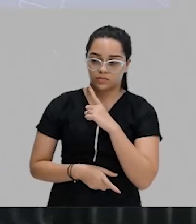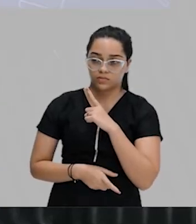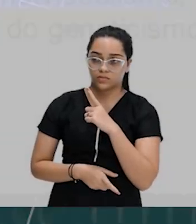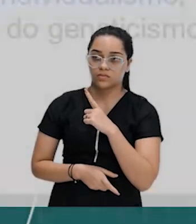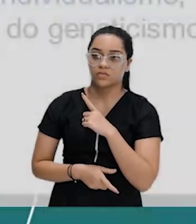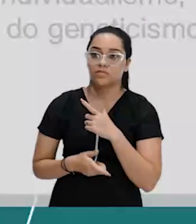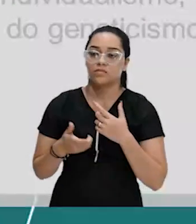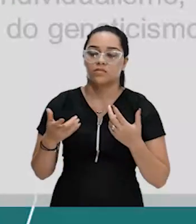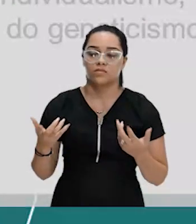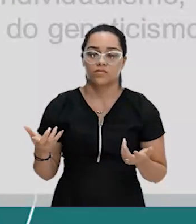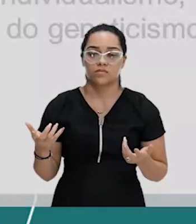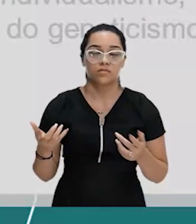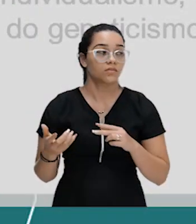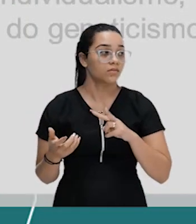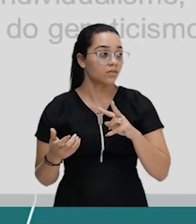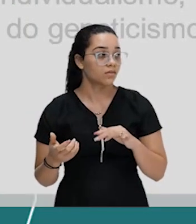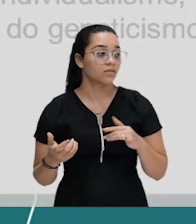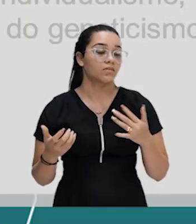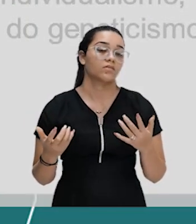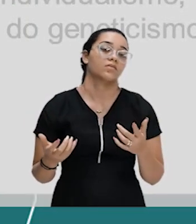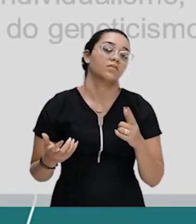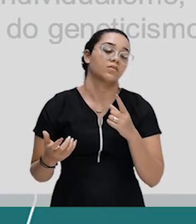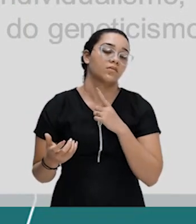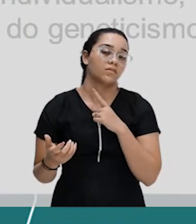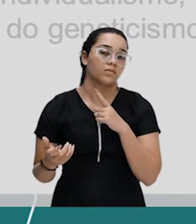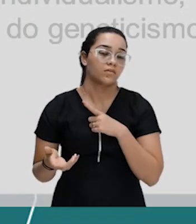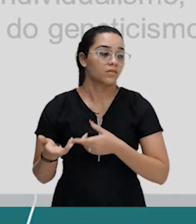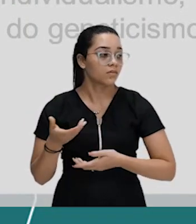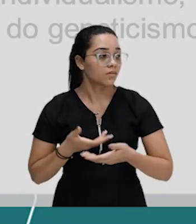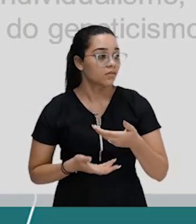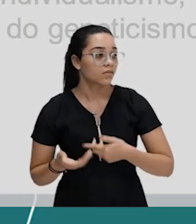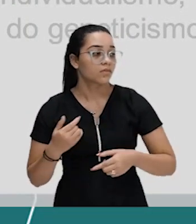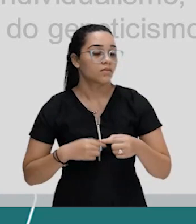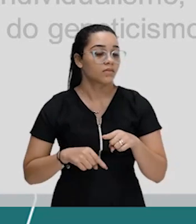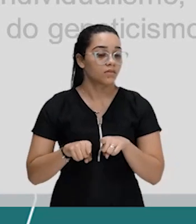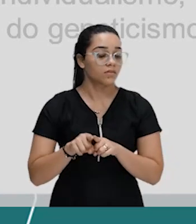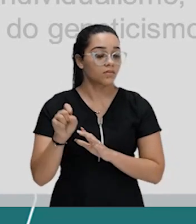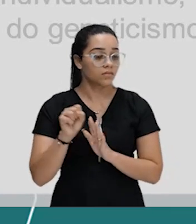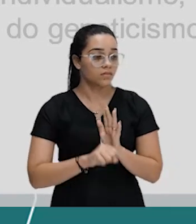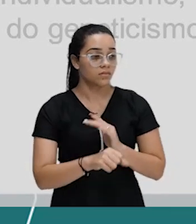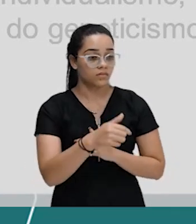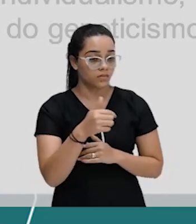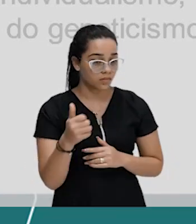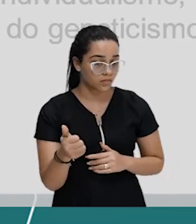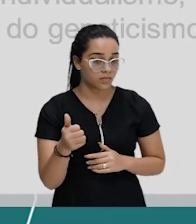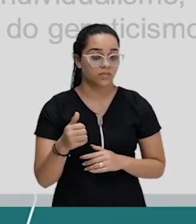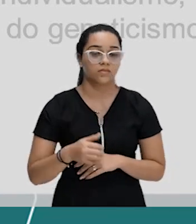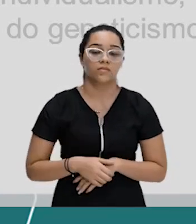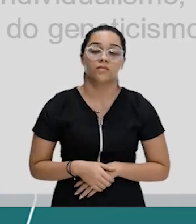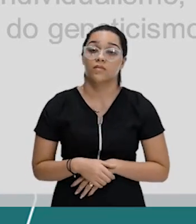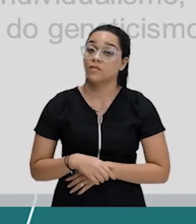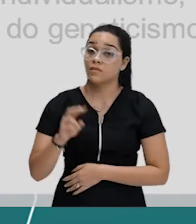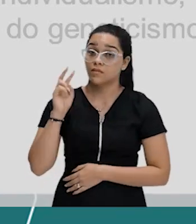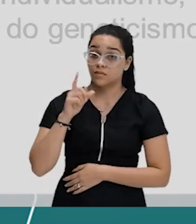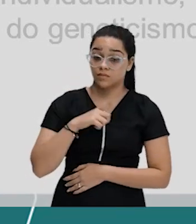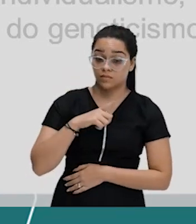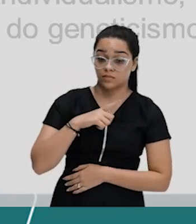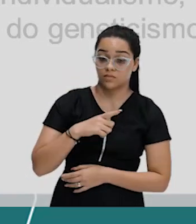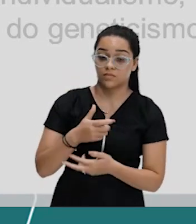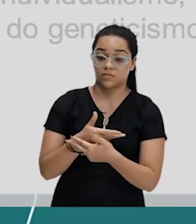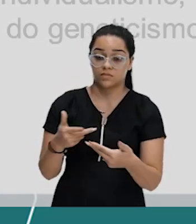que basicamente vão envolver o século XXI, olha só, quando se fala dessas